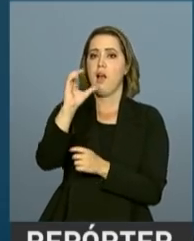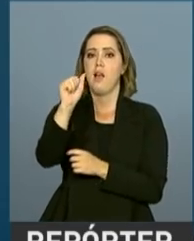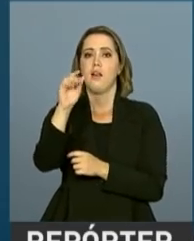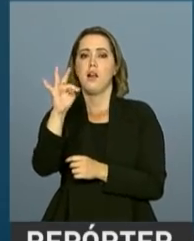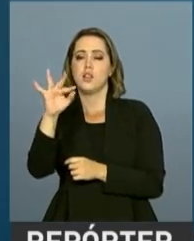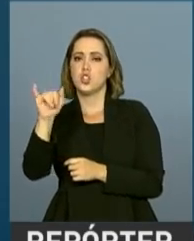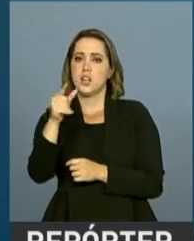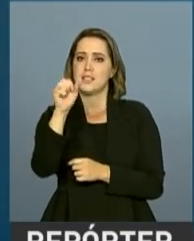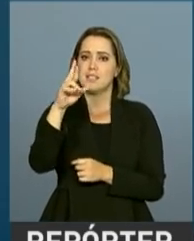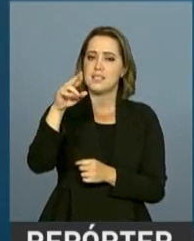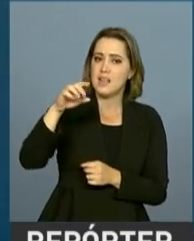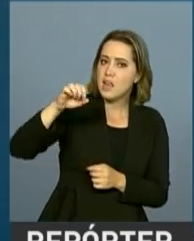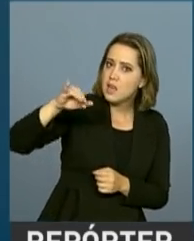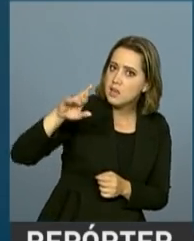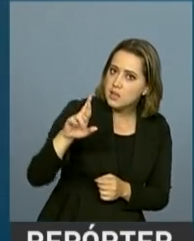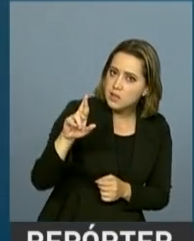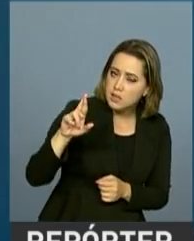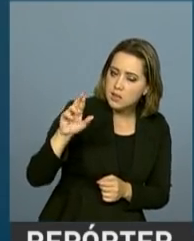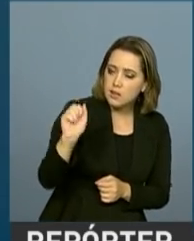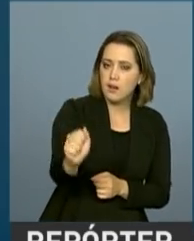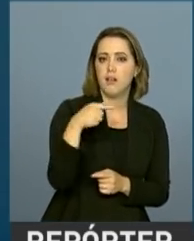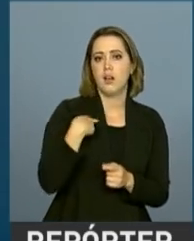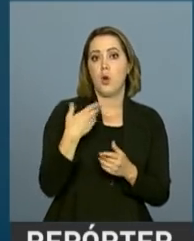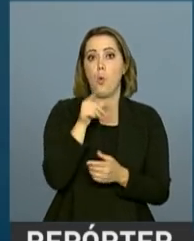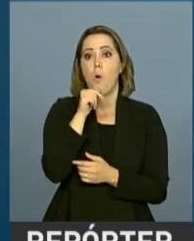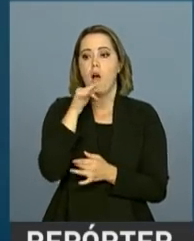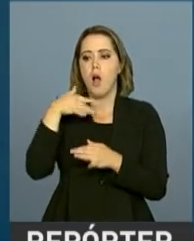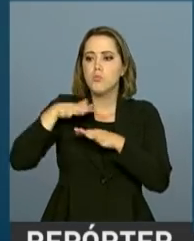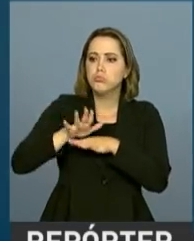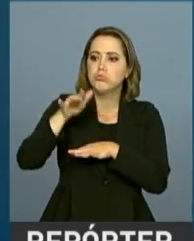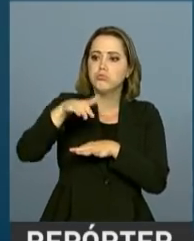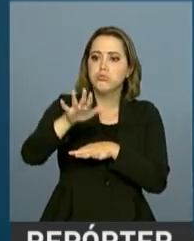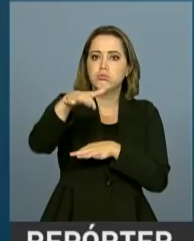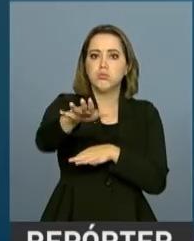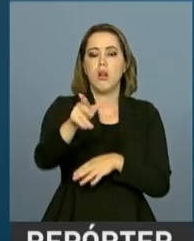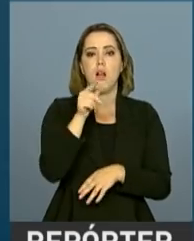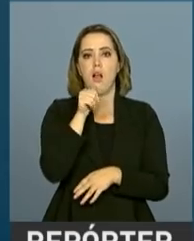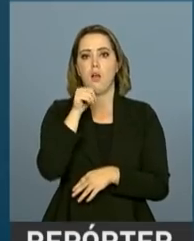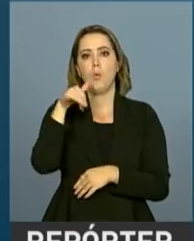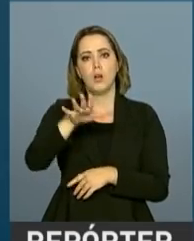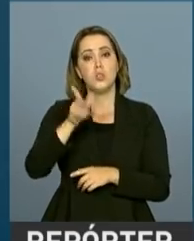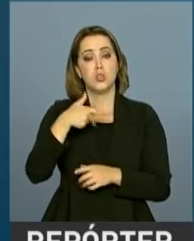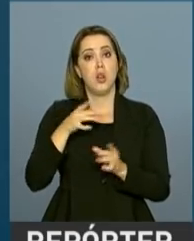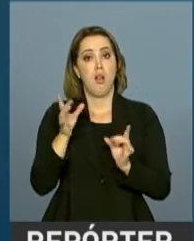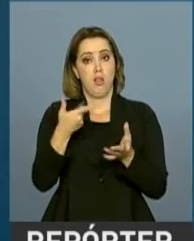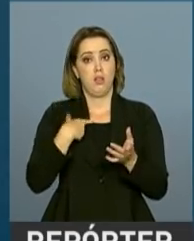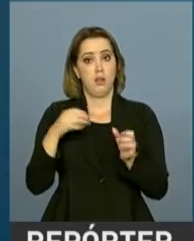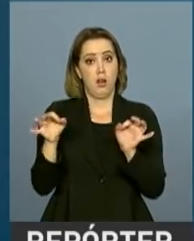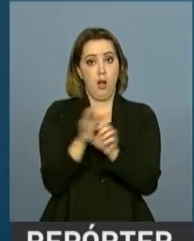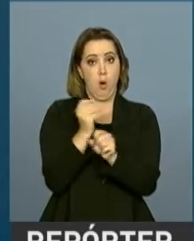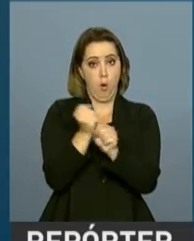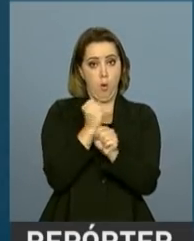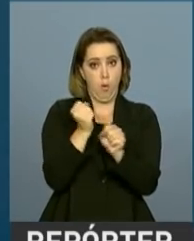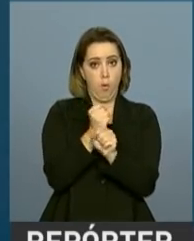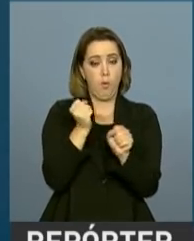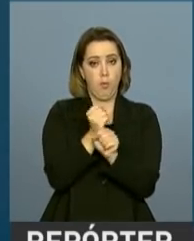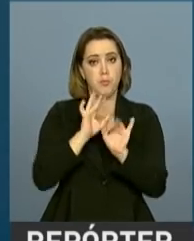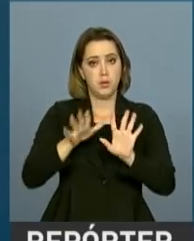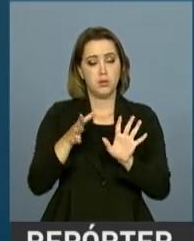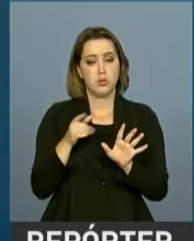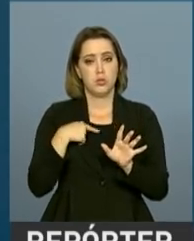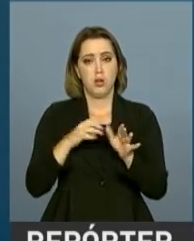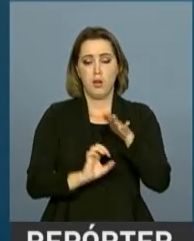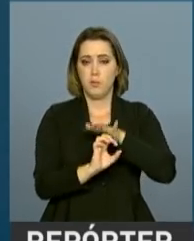Sertão, com água, até o final deste ano, quando a licitação que está em andamento estará concluída e